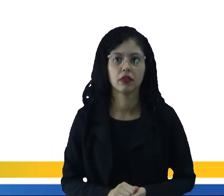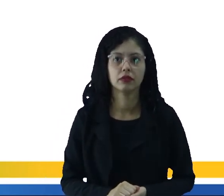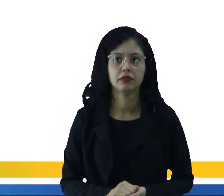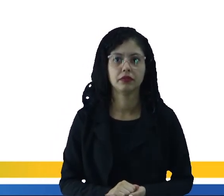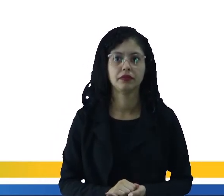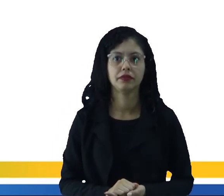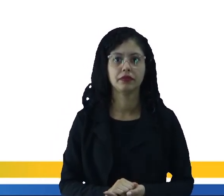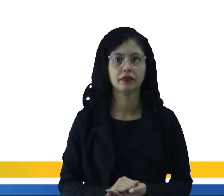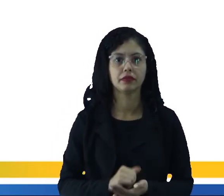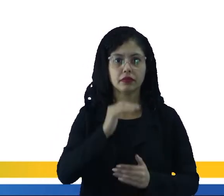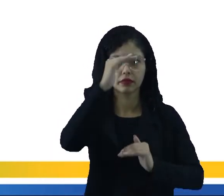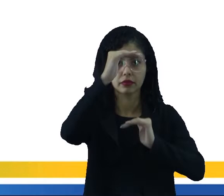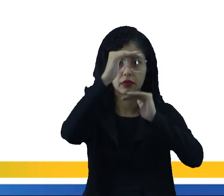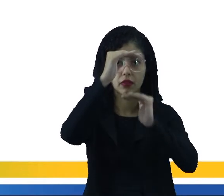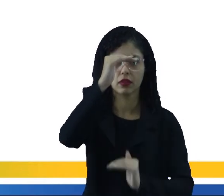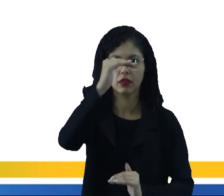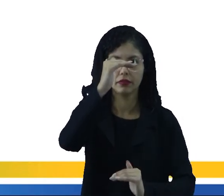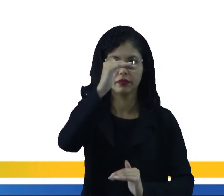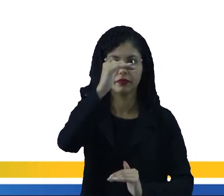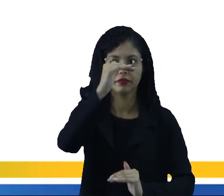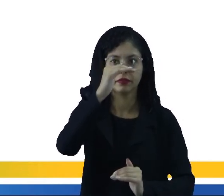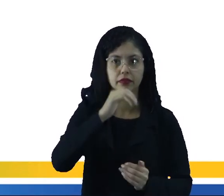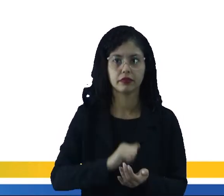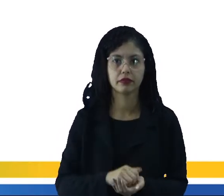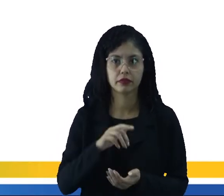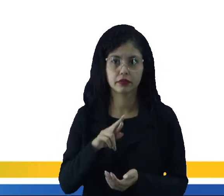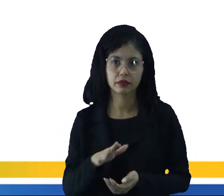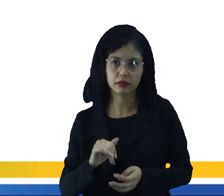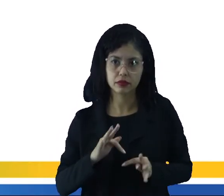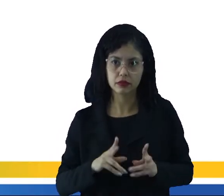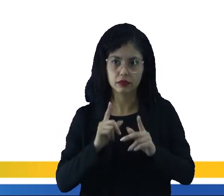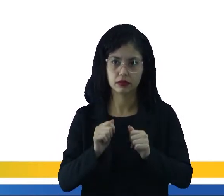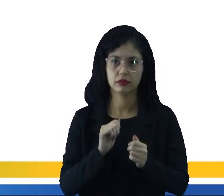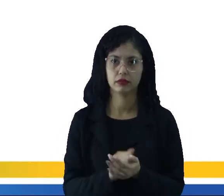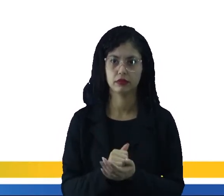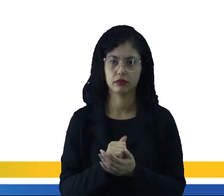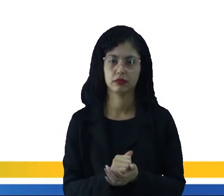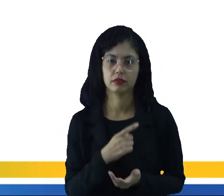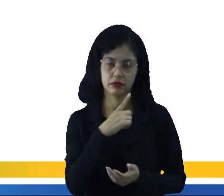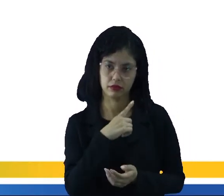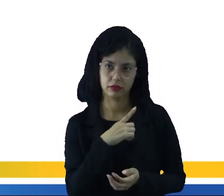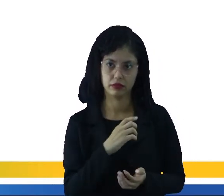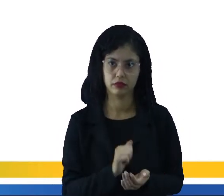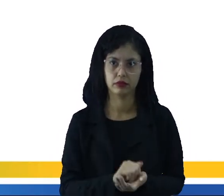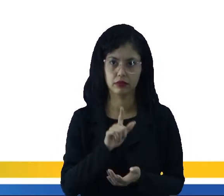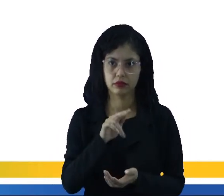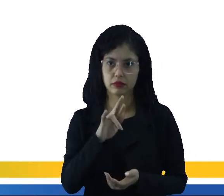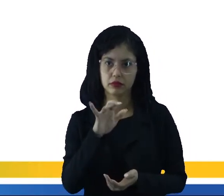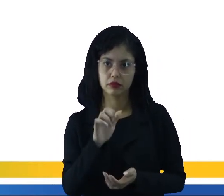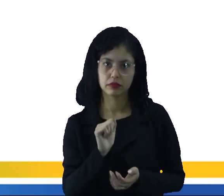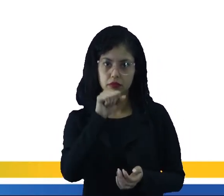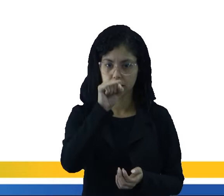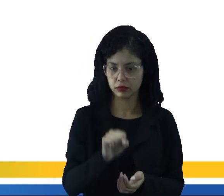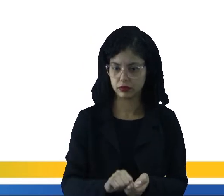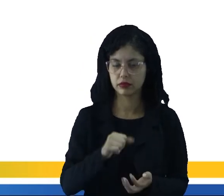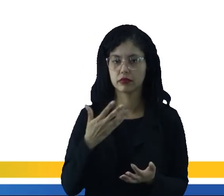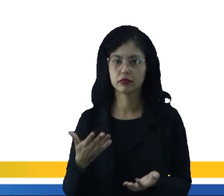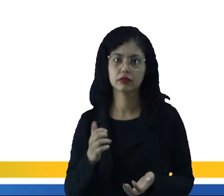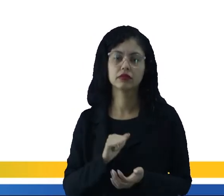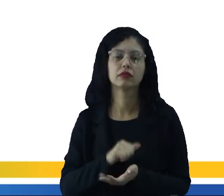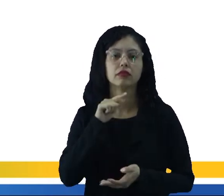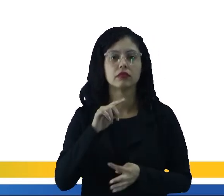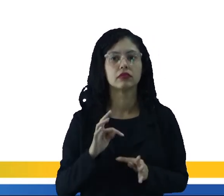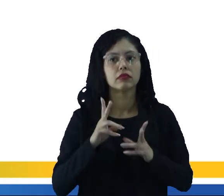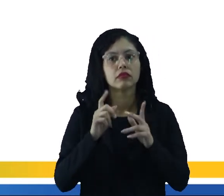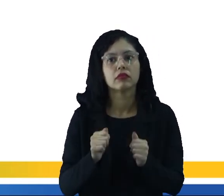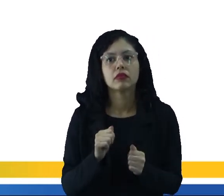ao Círculo Polar Ártico, e em direção ao Círculo Polar Antártico, a partir da linha do Equador eu tenho a latitude sul. Então